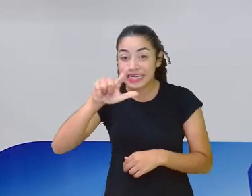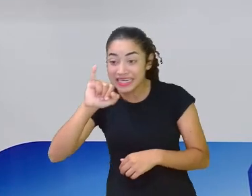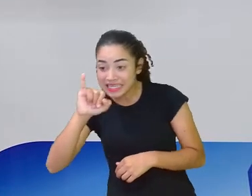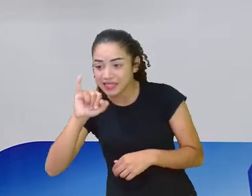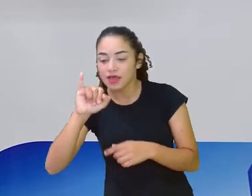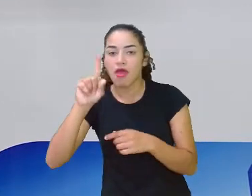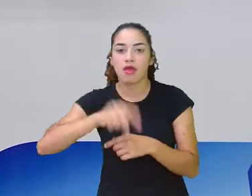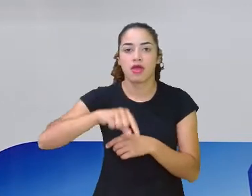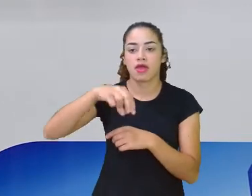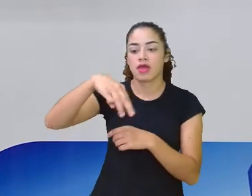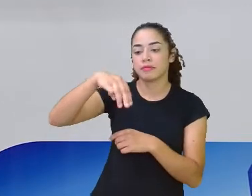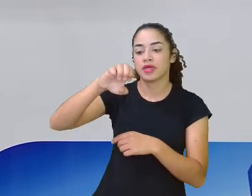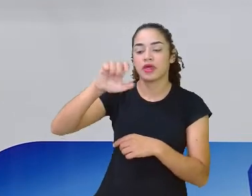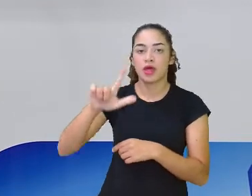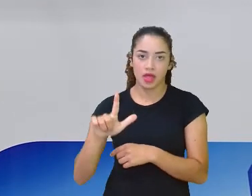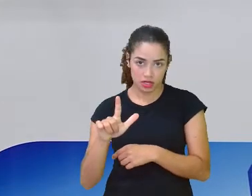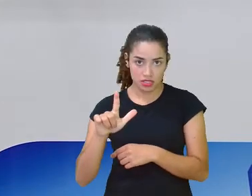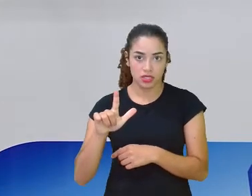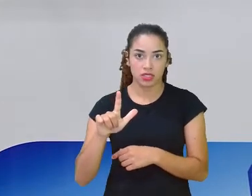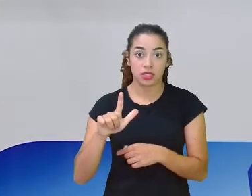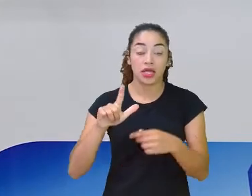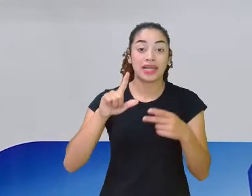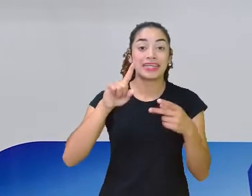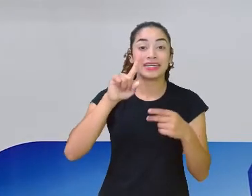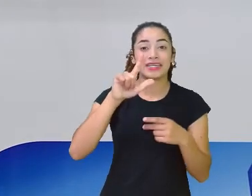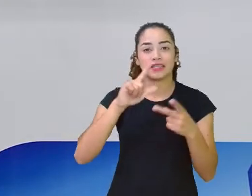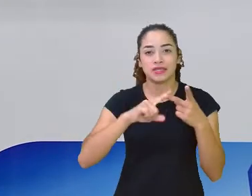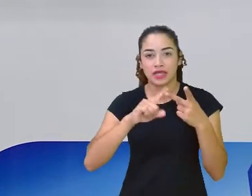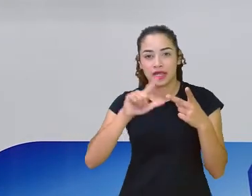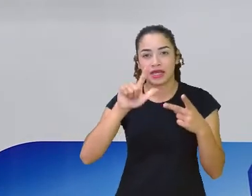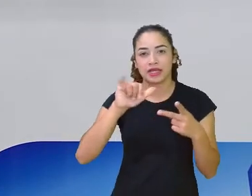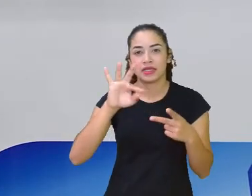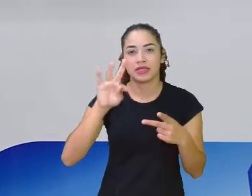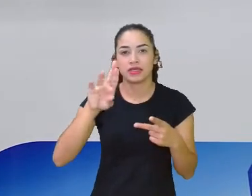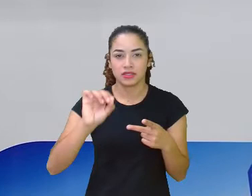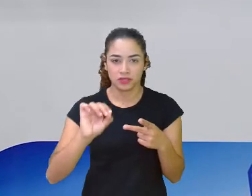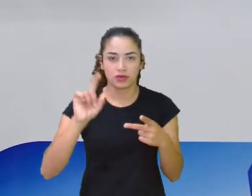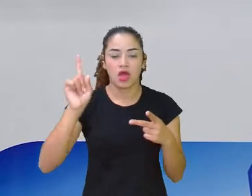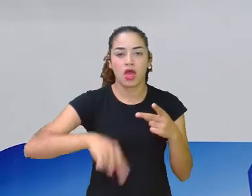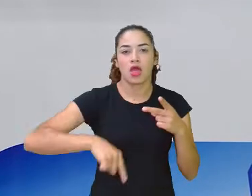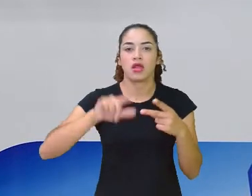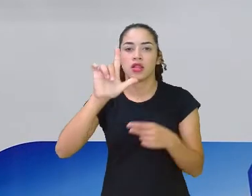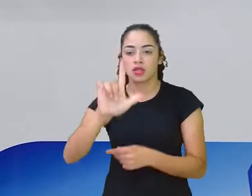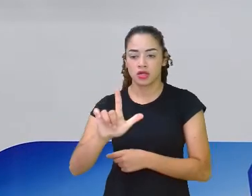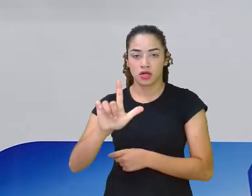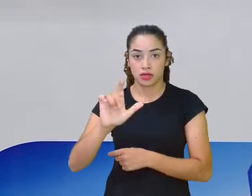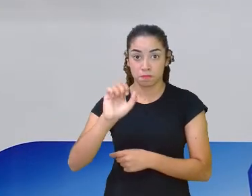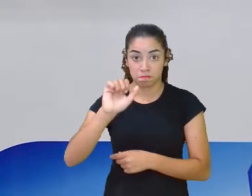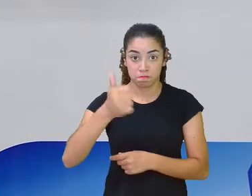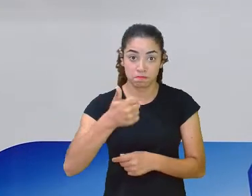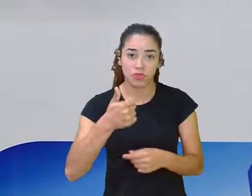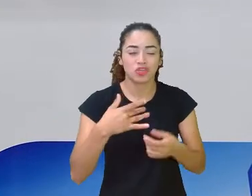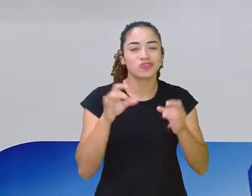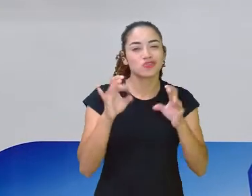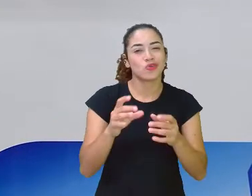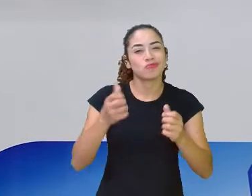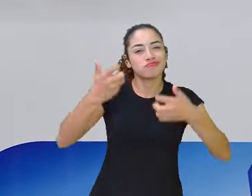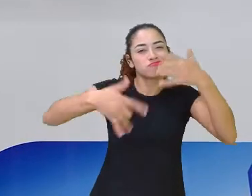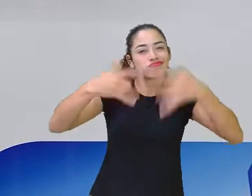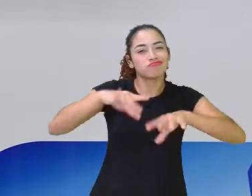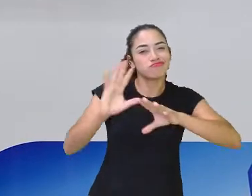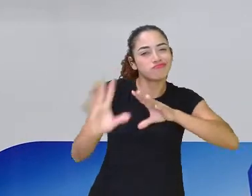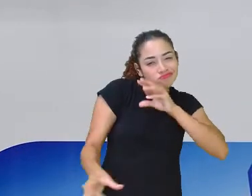ml. Litro é o L de litro. Lembraram aí? Eu só fiz refrescar aqui um pouquinho da memória de vocês, porque a professora